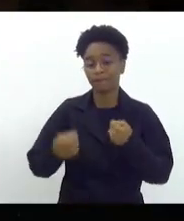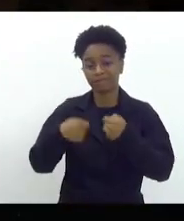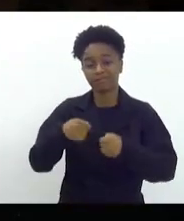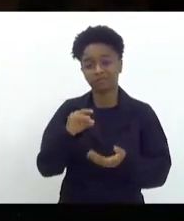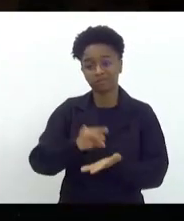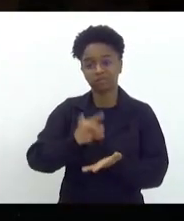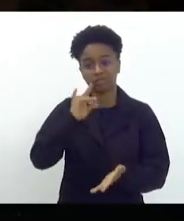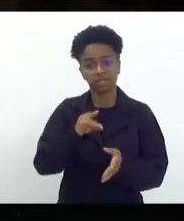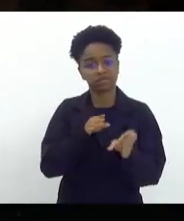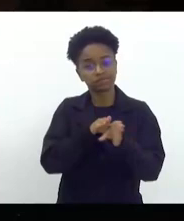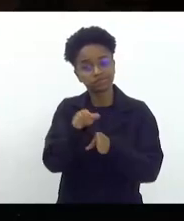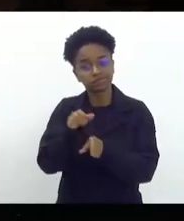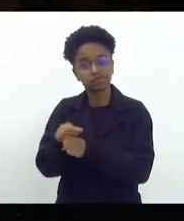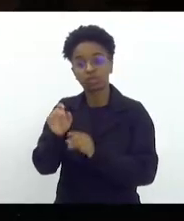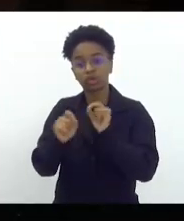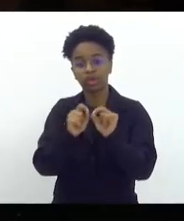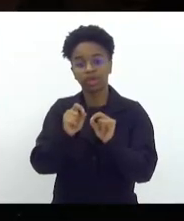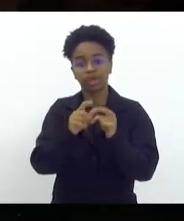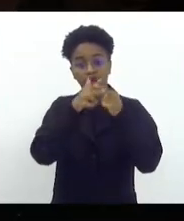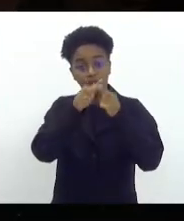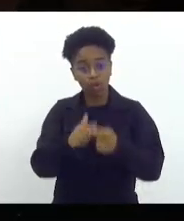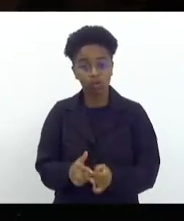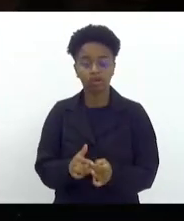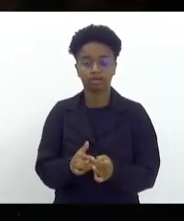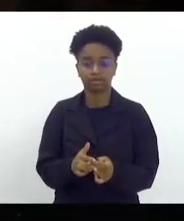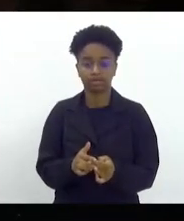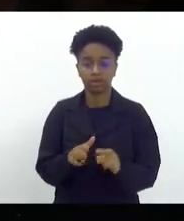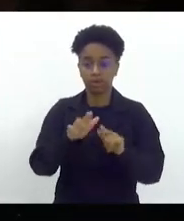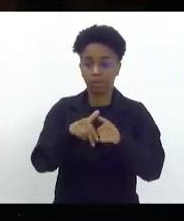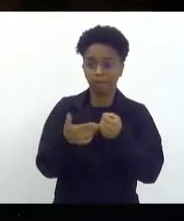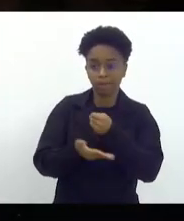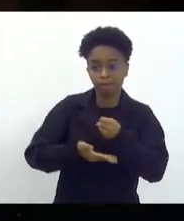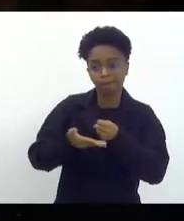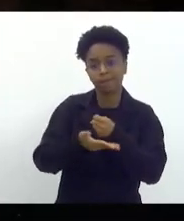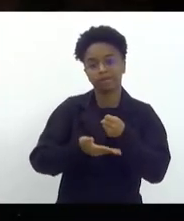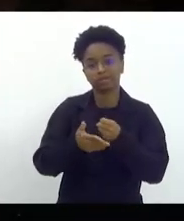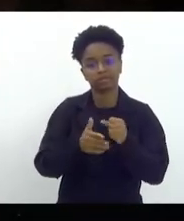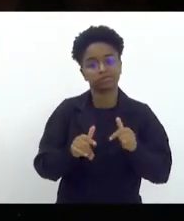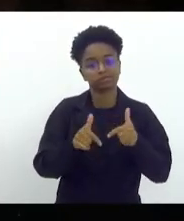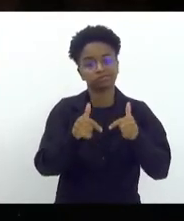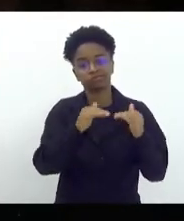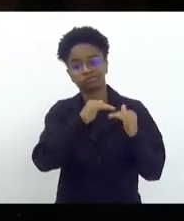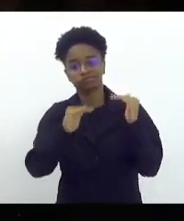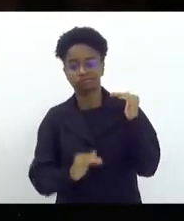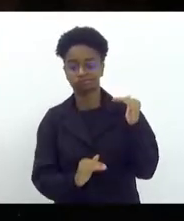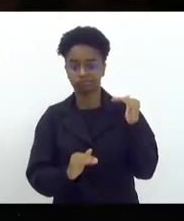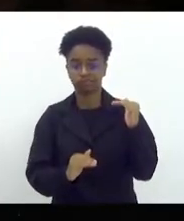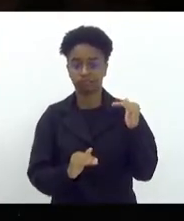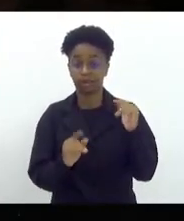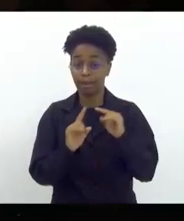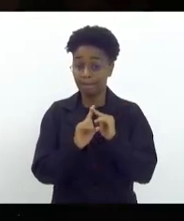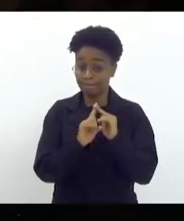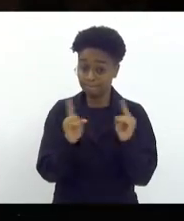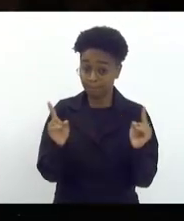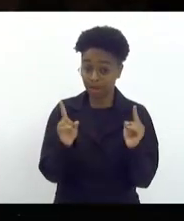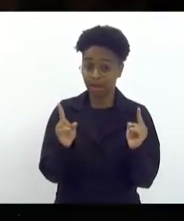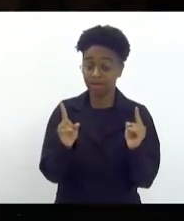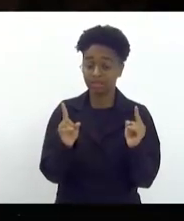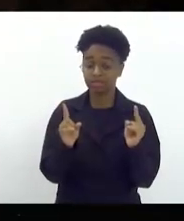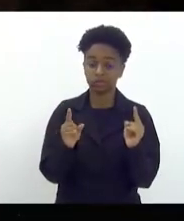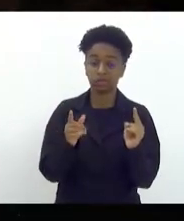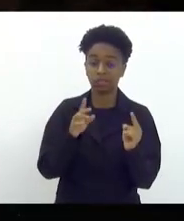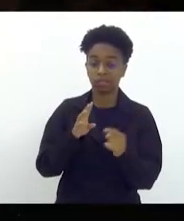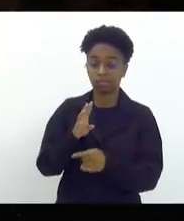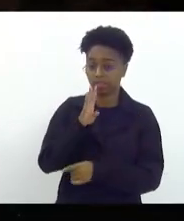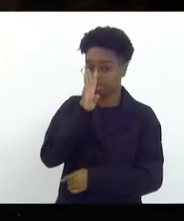ter como orientação Justamente a correção pela base dessas assimetrias mas que enxugando o gelo